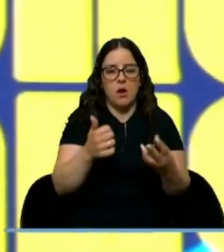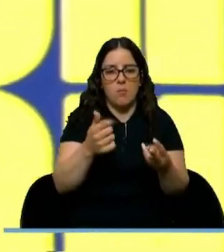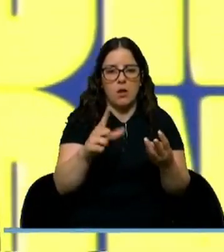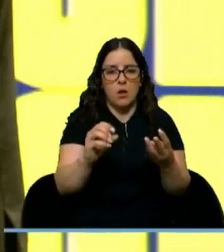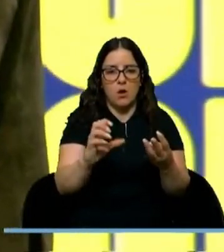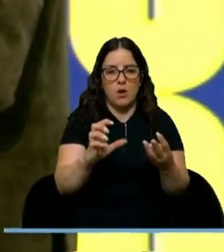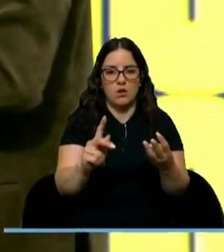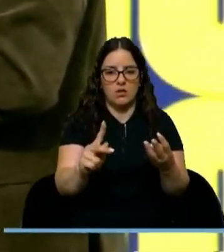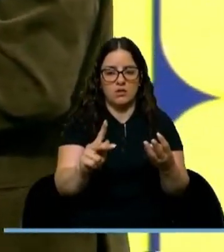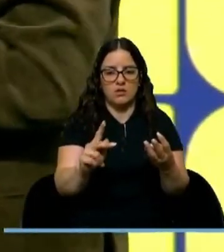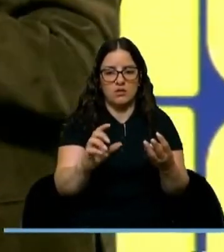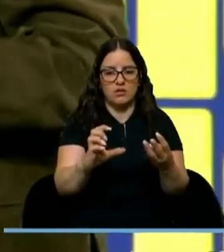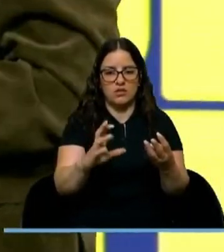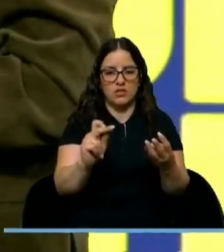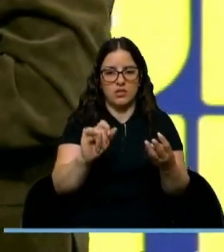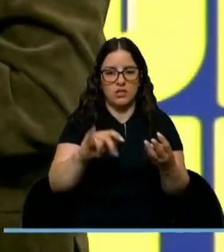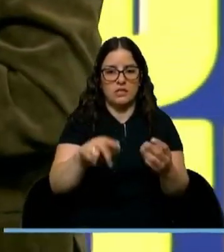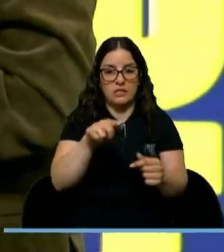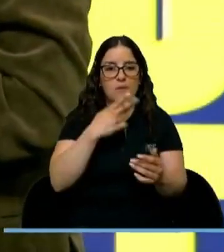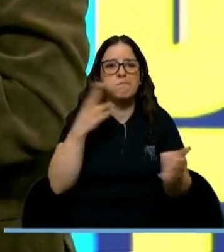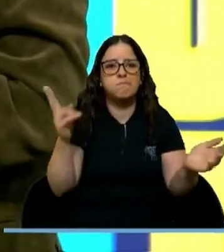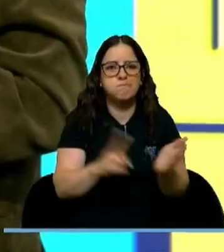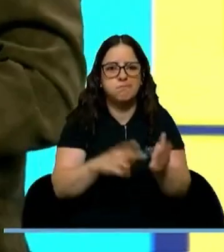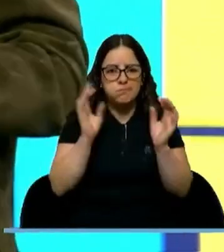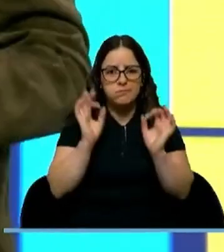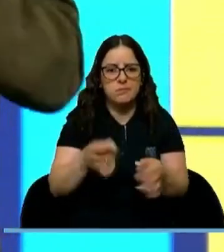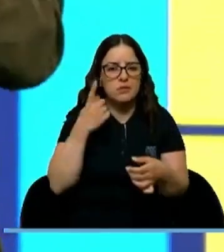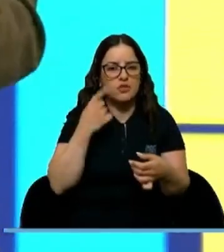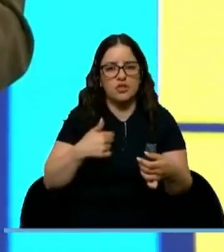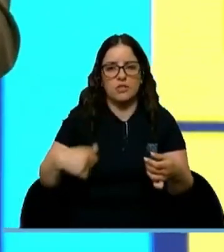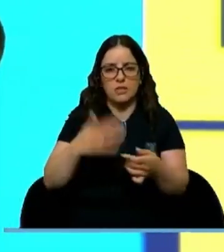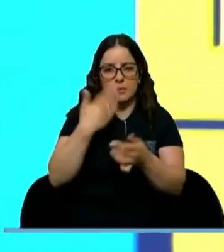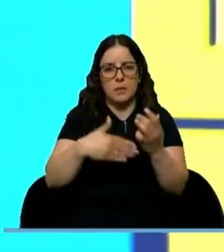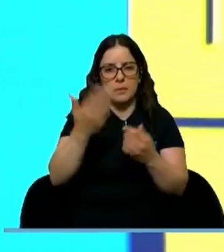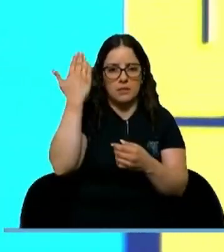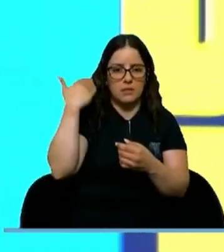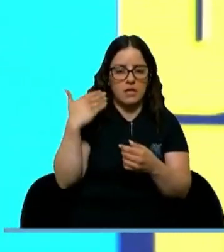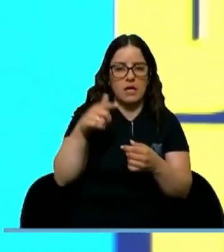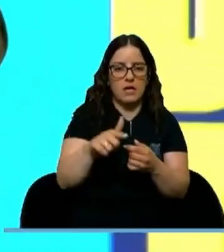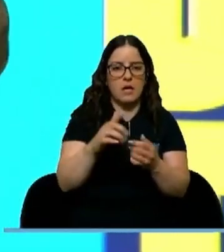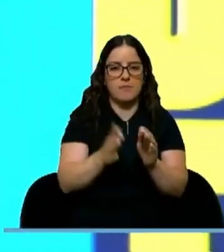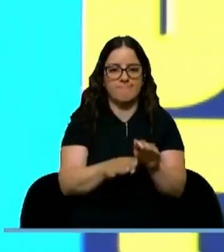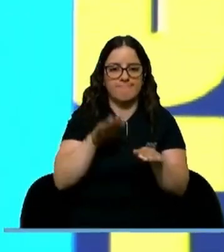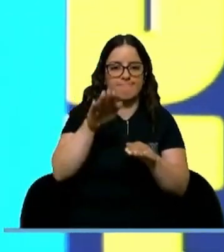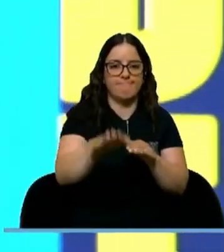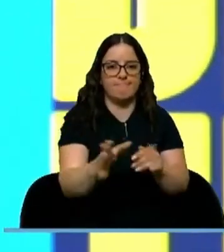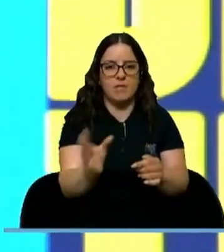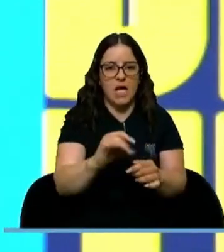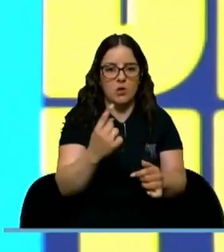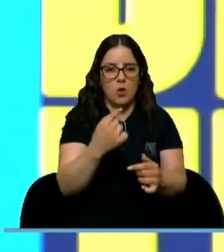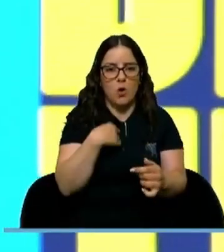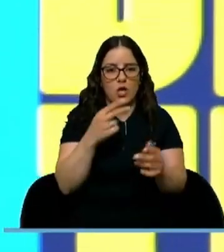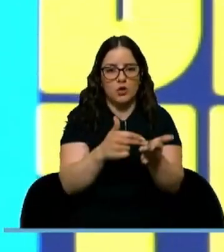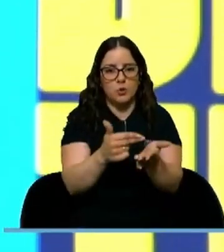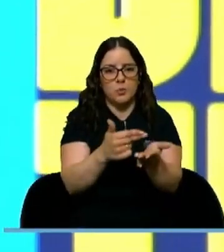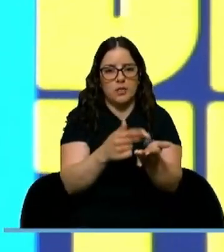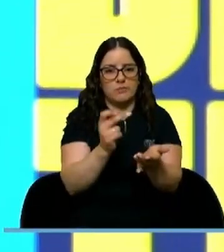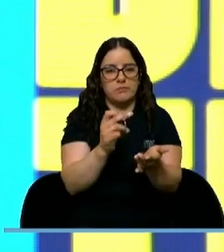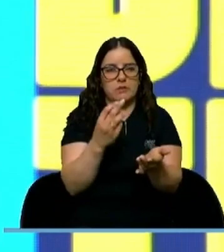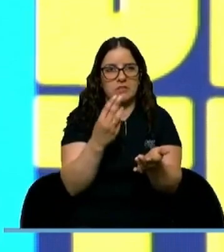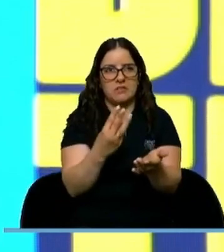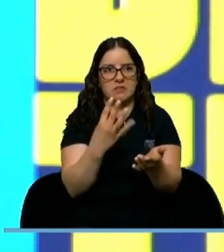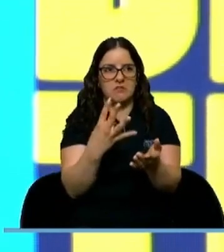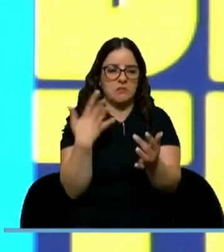verdade que a China, a semana passada, deu mais um passo, que eu estou à espera já há 3 anos, talvez